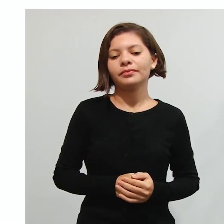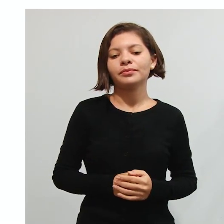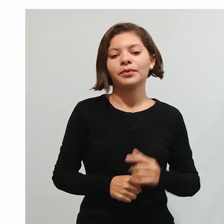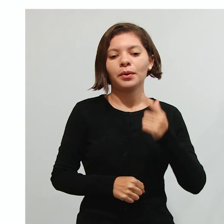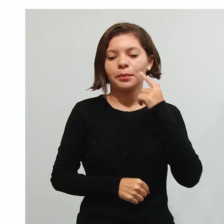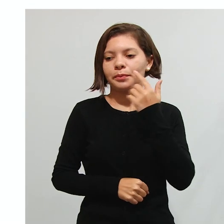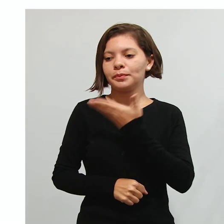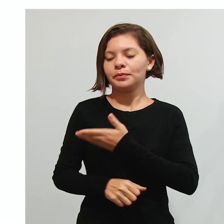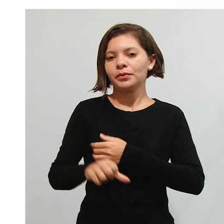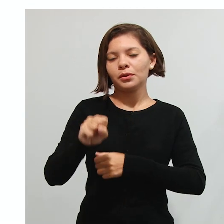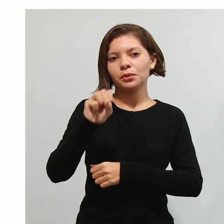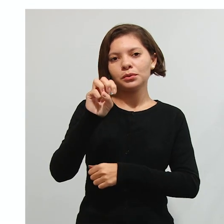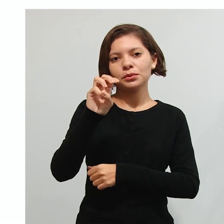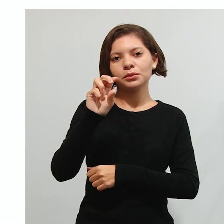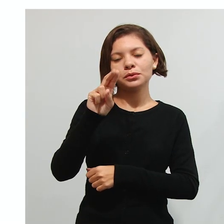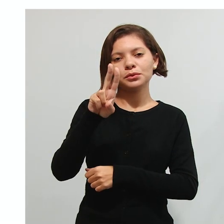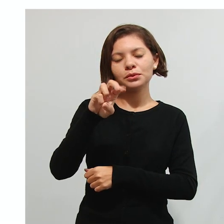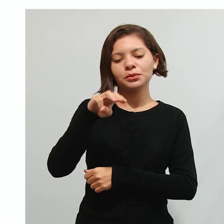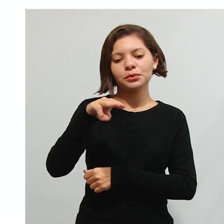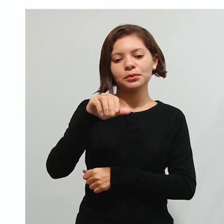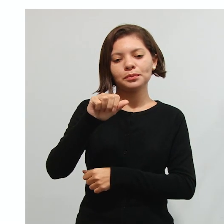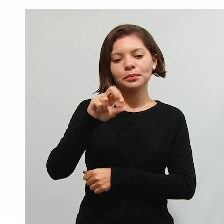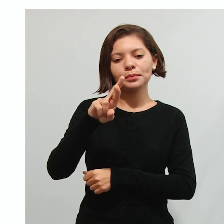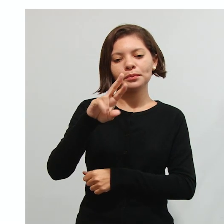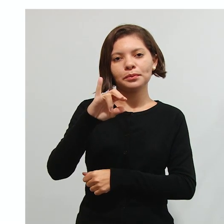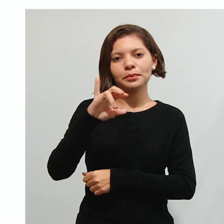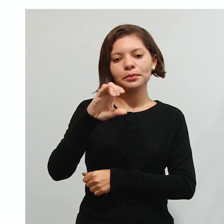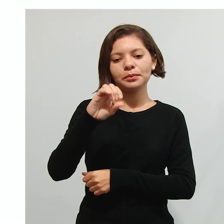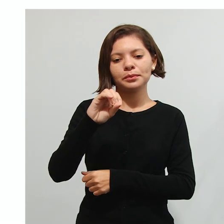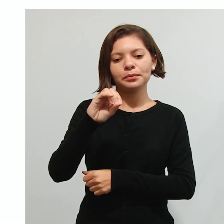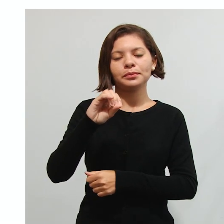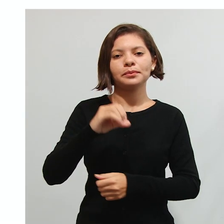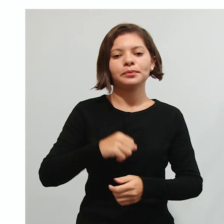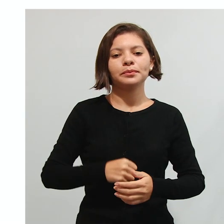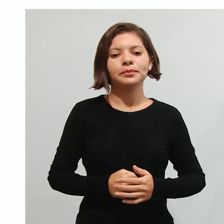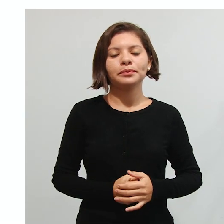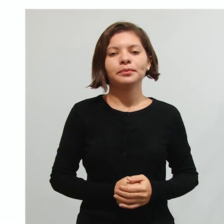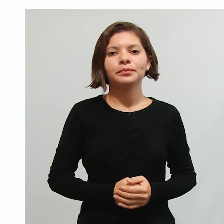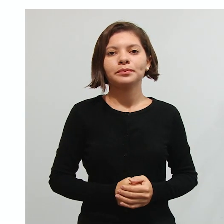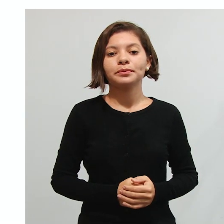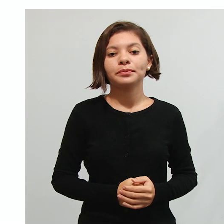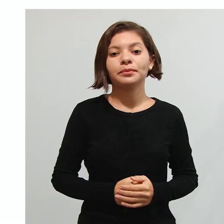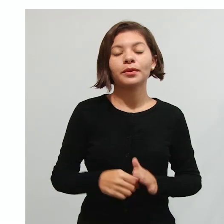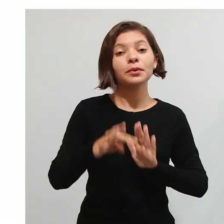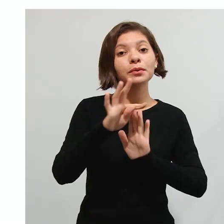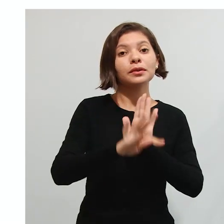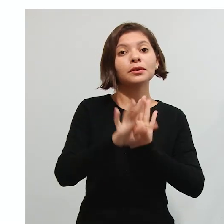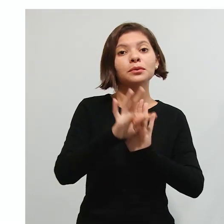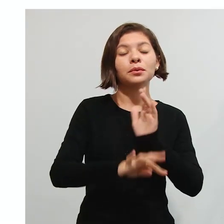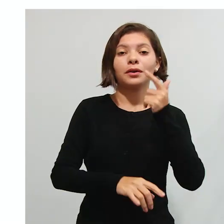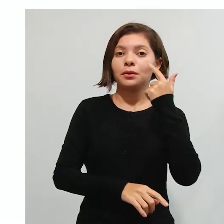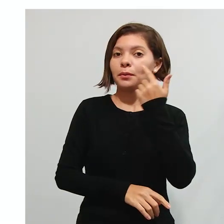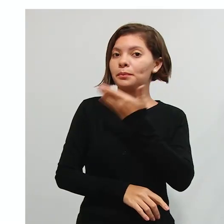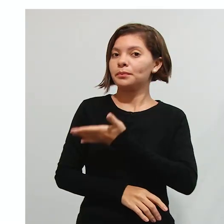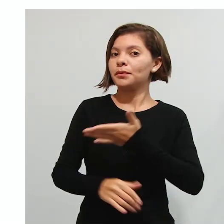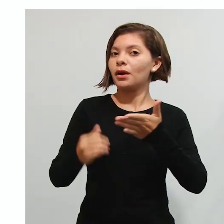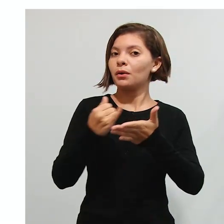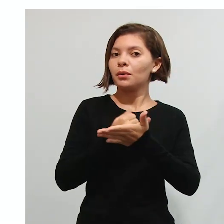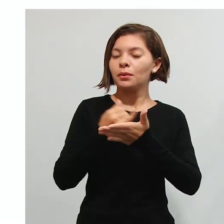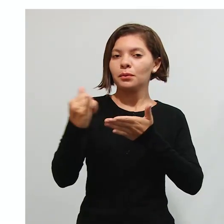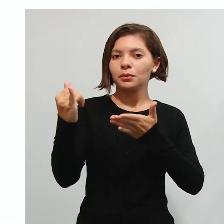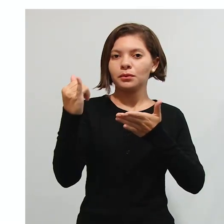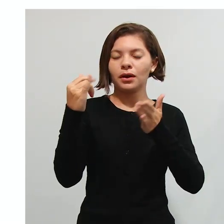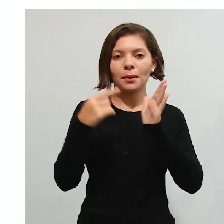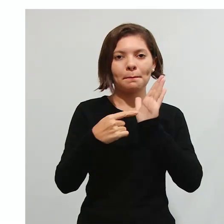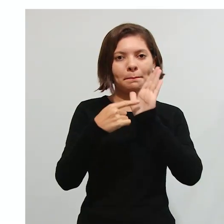e o Sumário que é o índice né então esses são os elementos pré-textuais os textuais eles são a